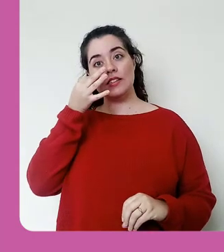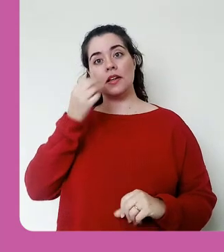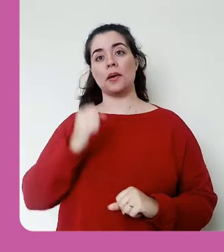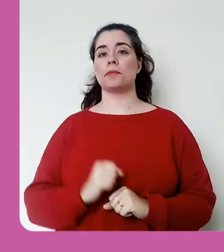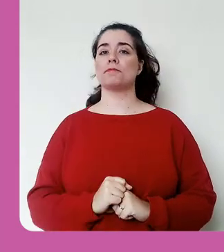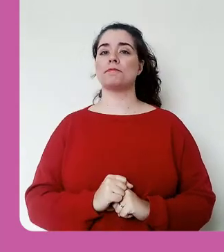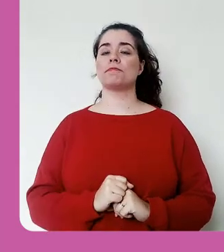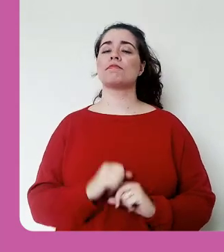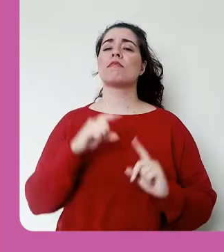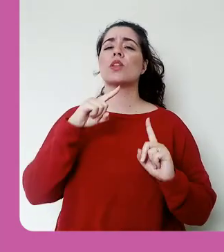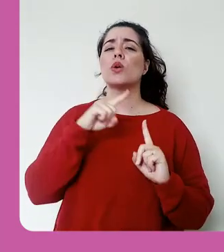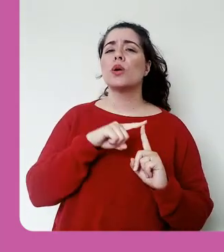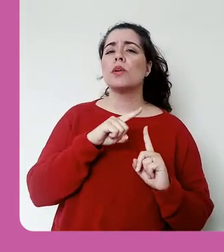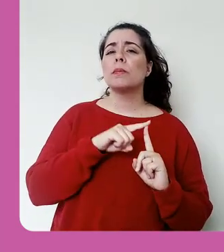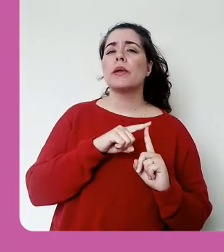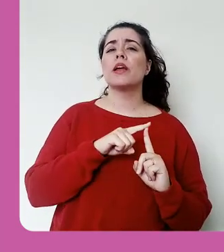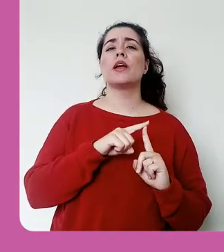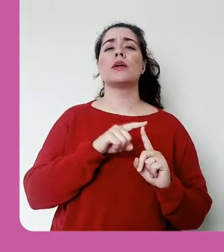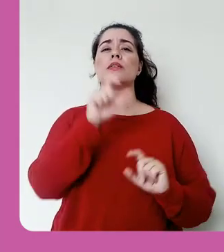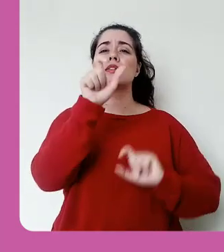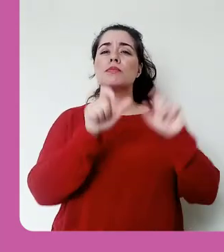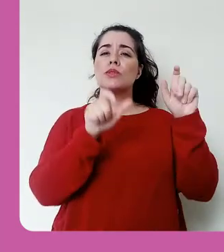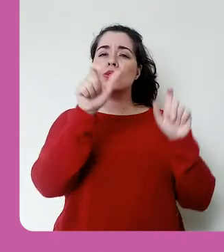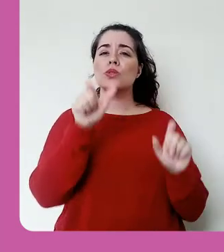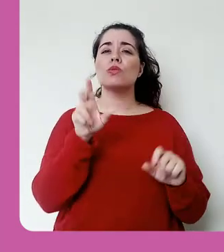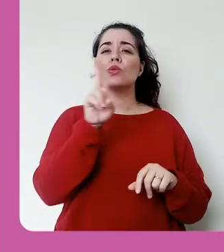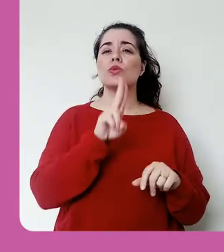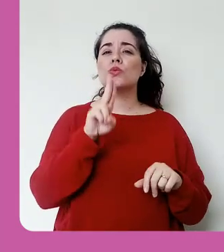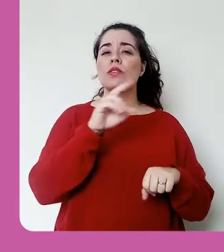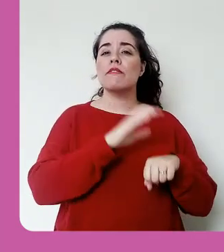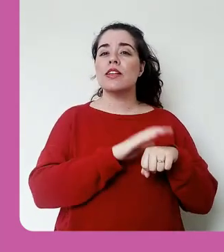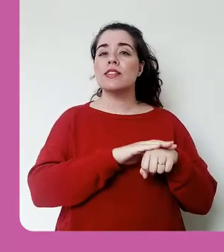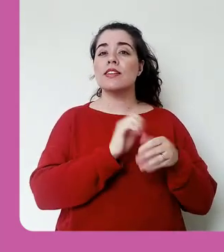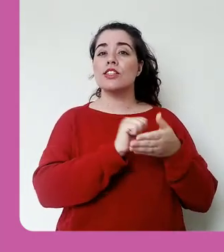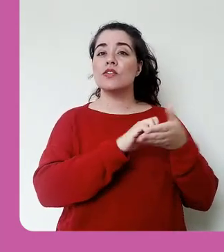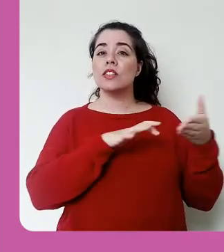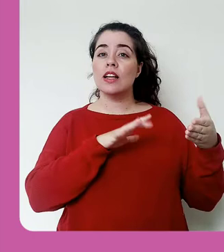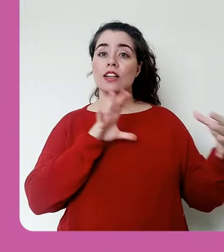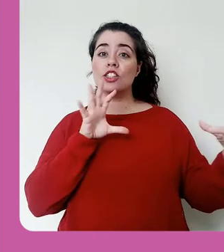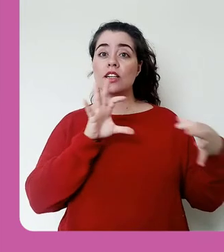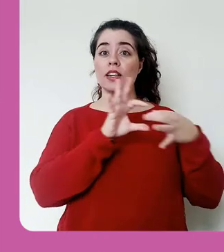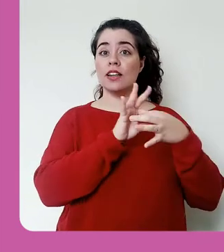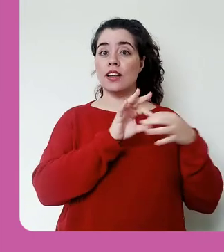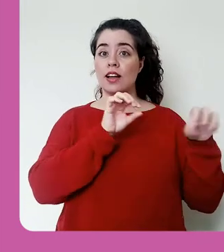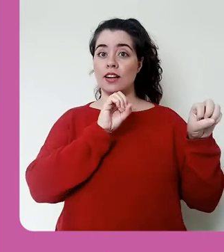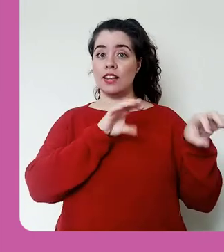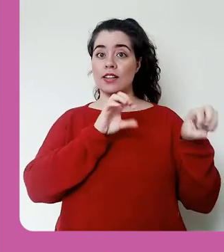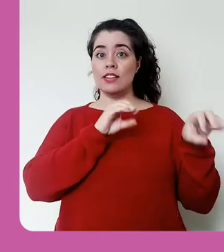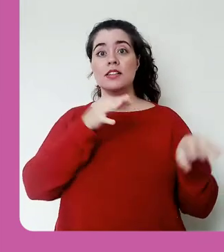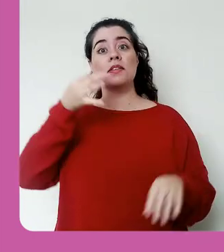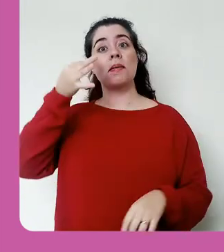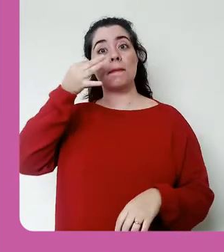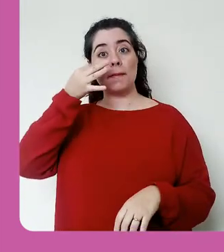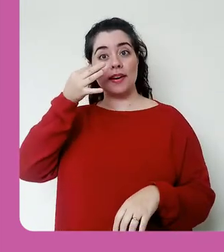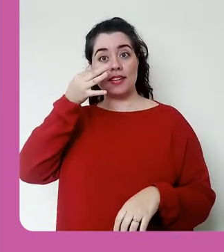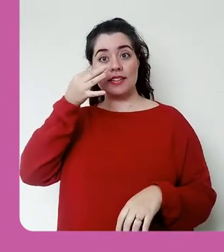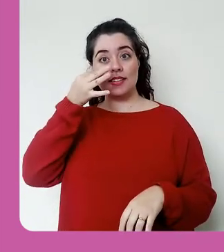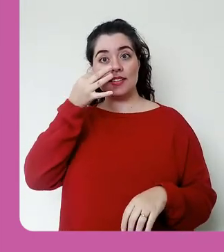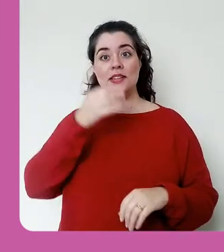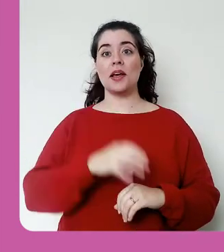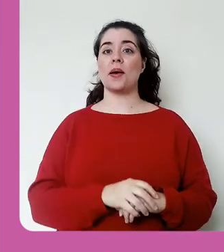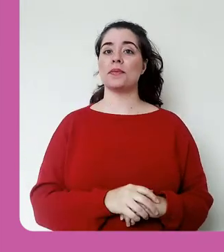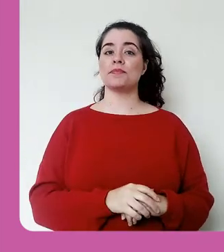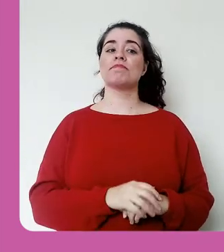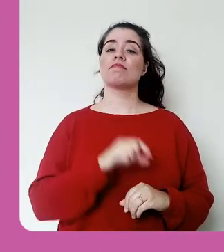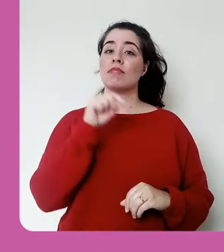aquele utilizado para ajudá-lo com as suas atividades de ensino presenciais, aquelas em que você